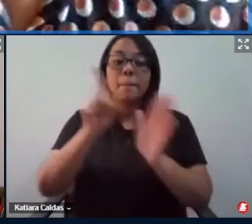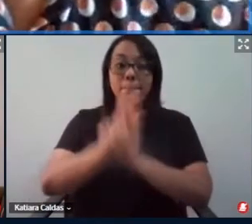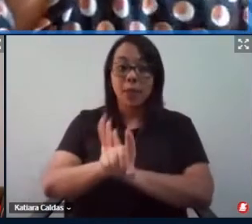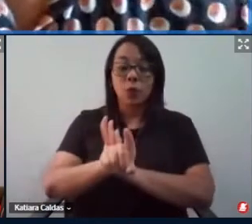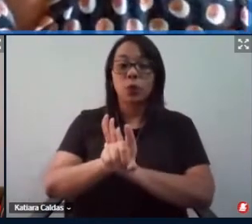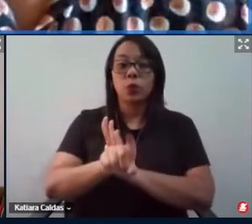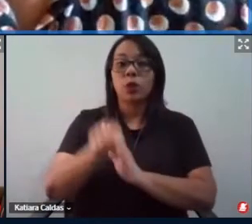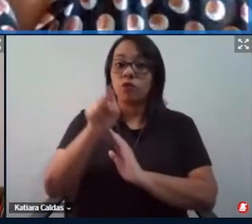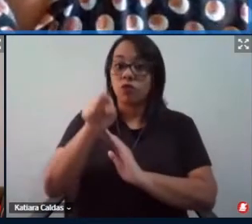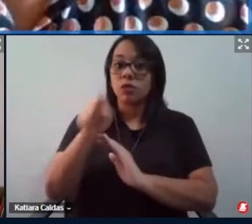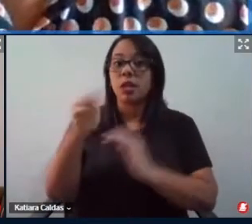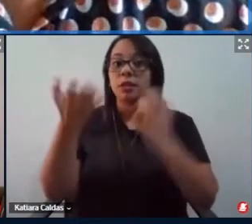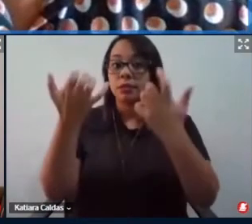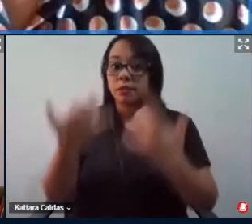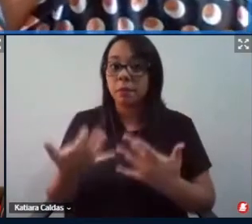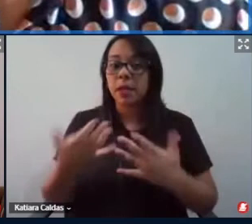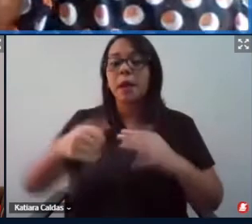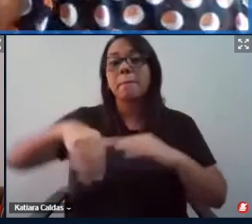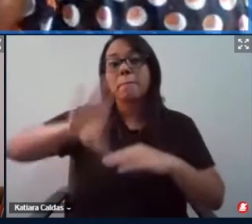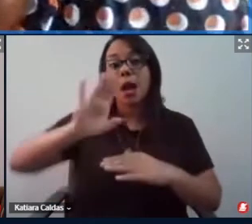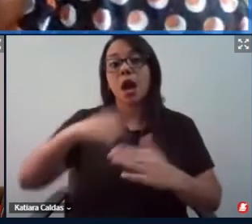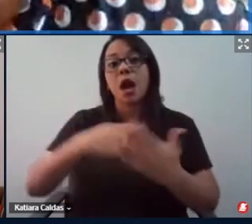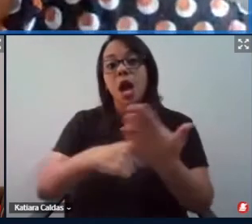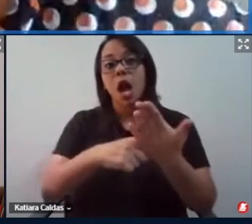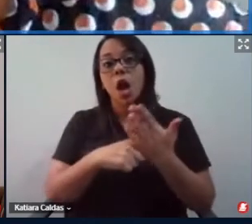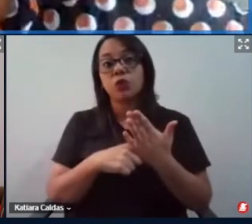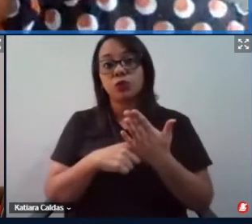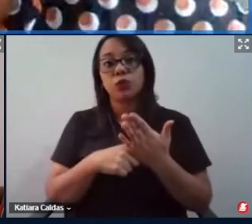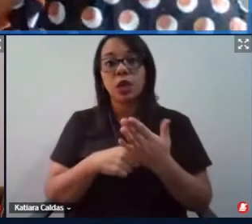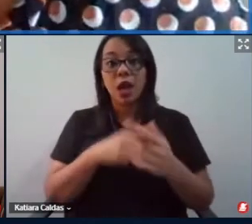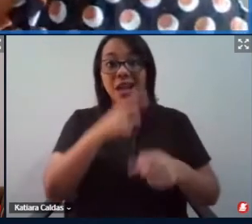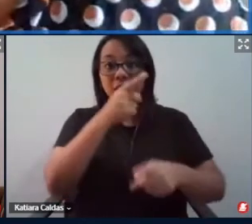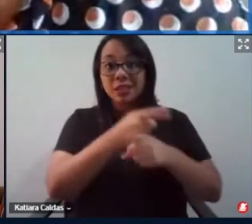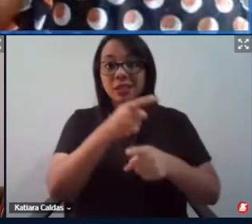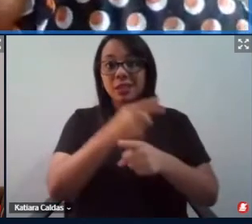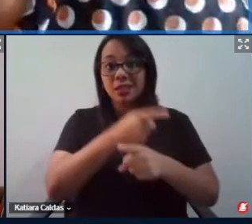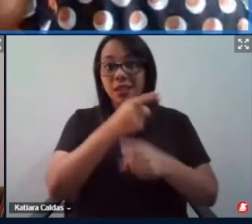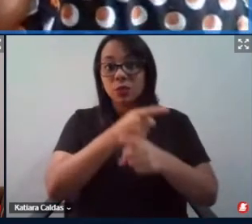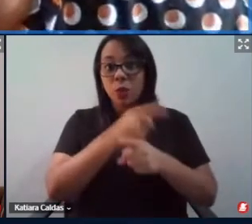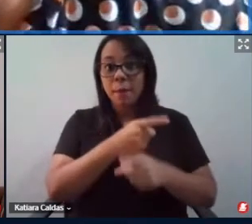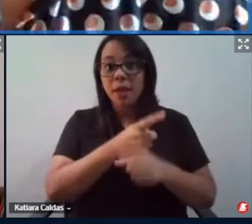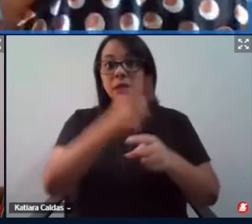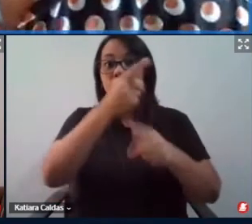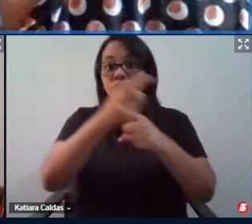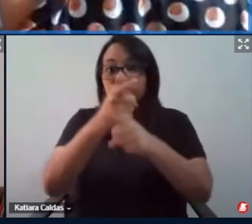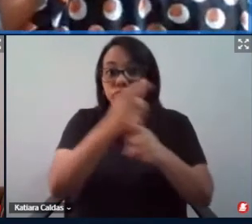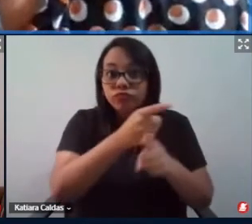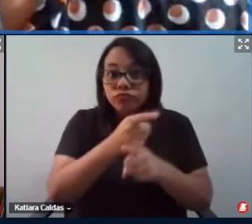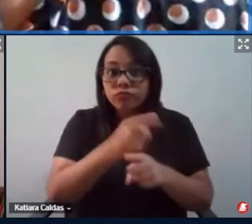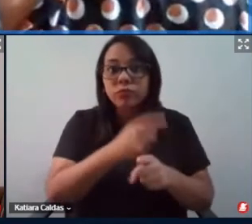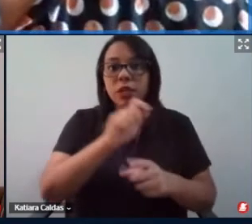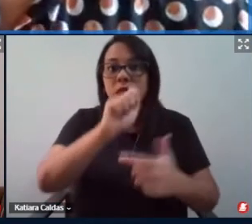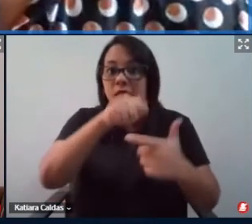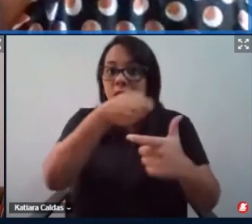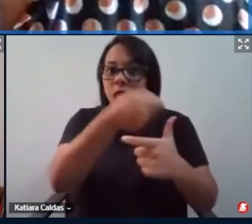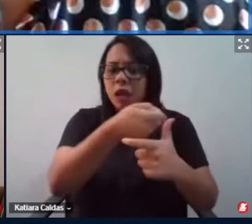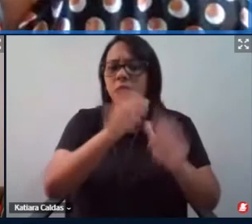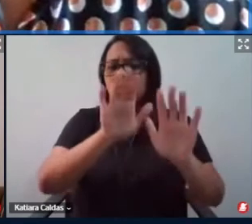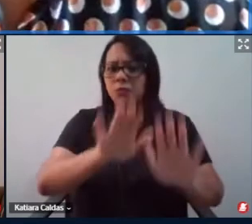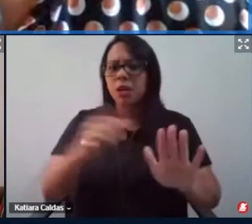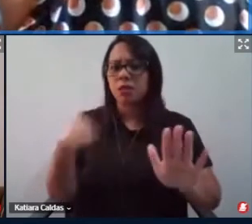tu dizes que o que mais me ajudou na descoberta dos sinais termo? E eu te pergunto, é